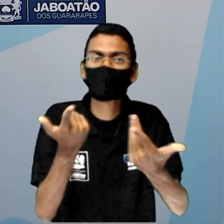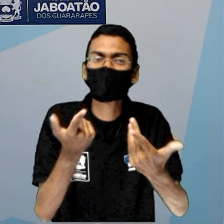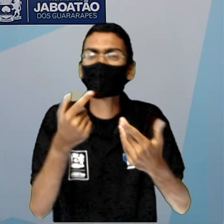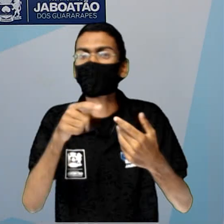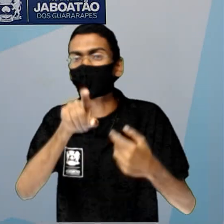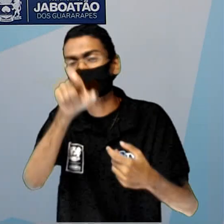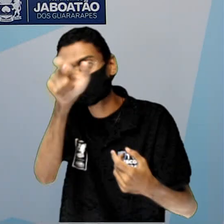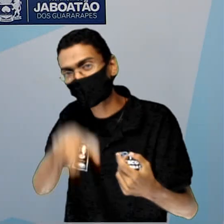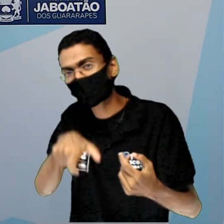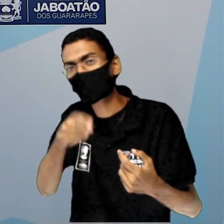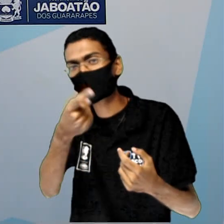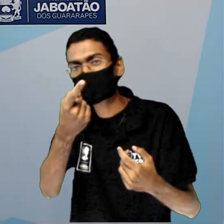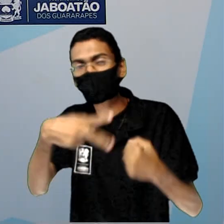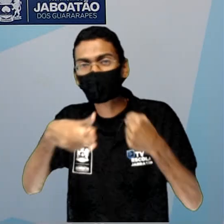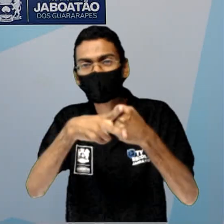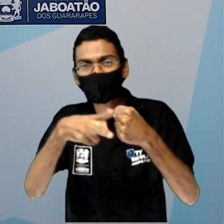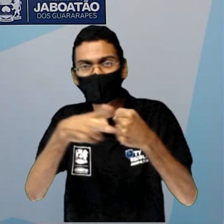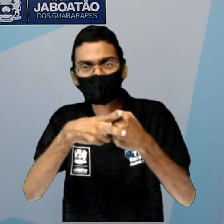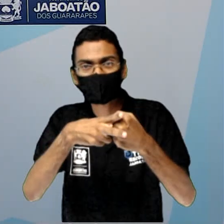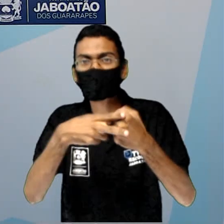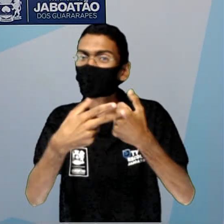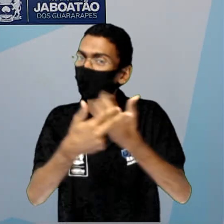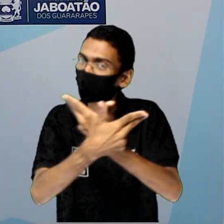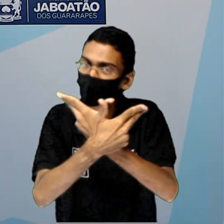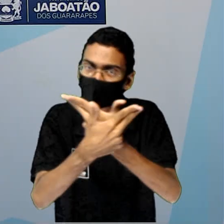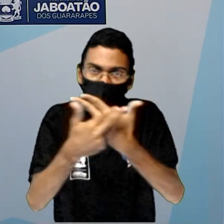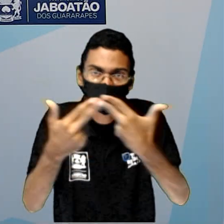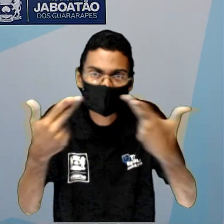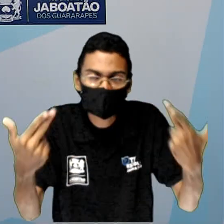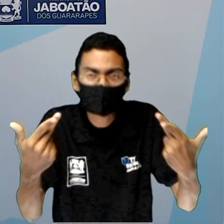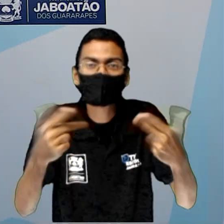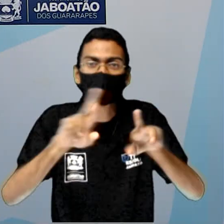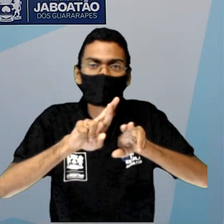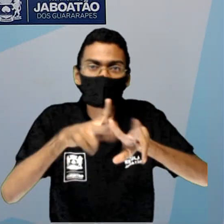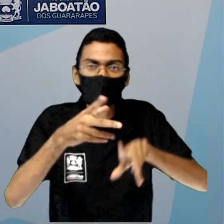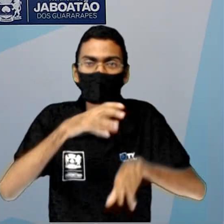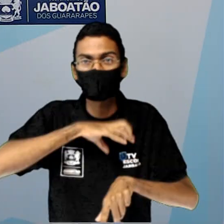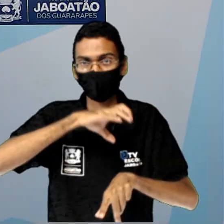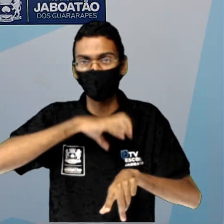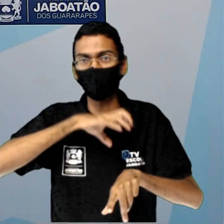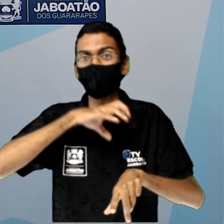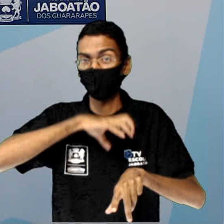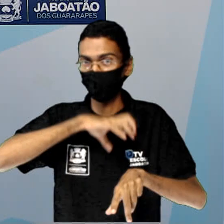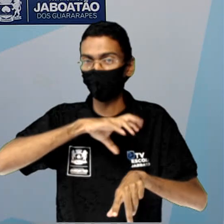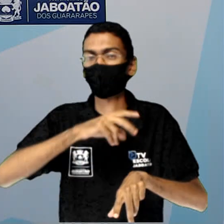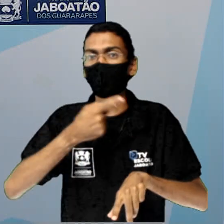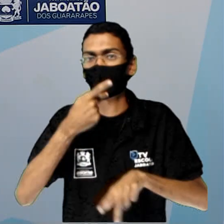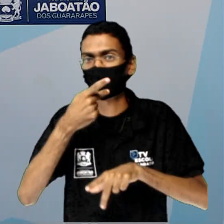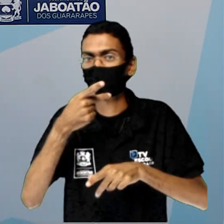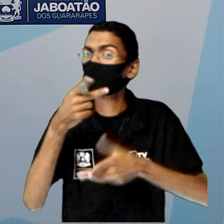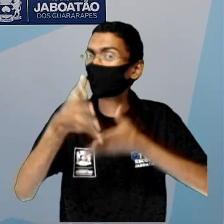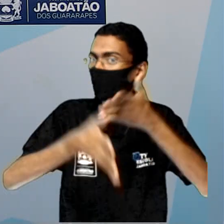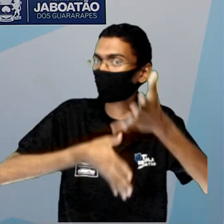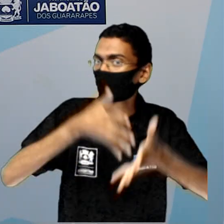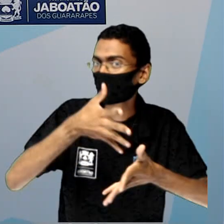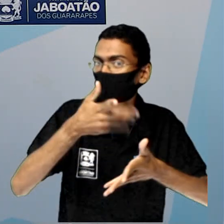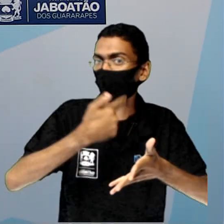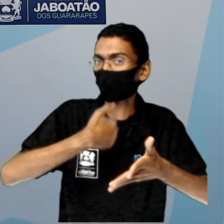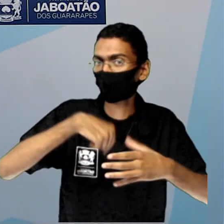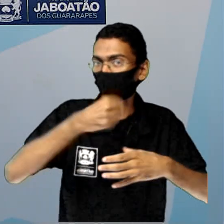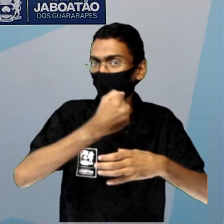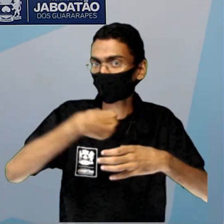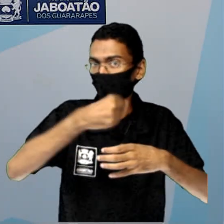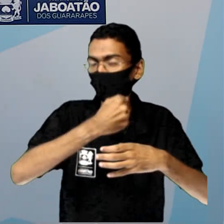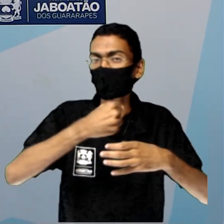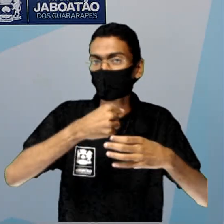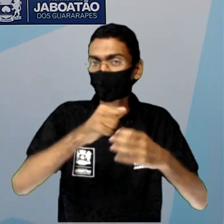é invariável, o que é diferente do português. Em português a gente diz, eu cozinhei arroz,